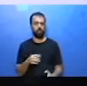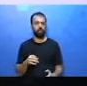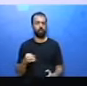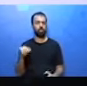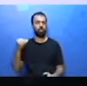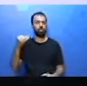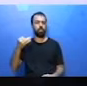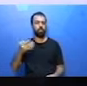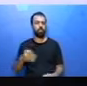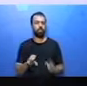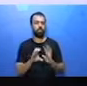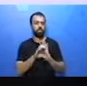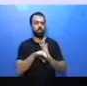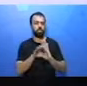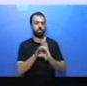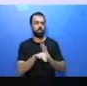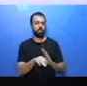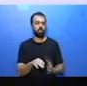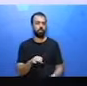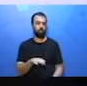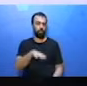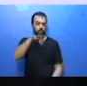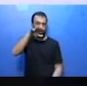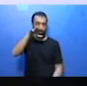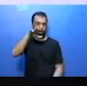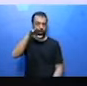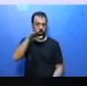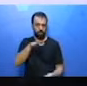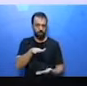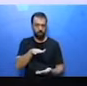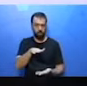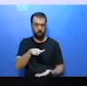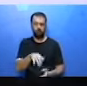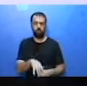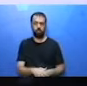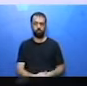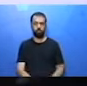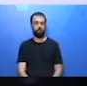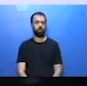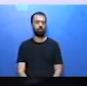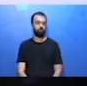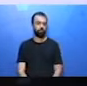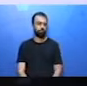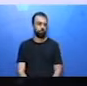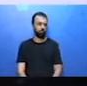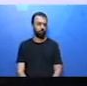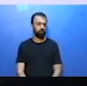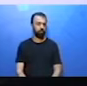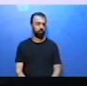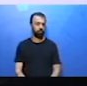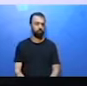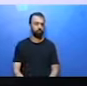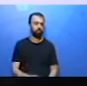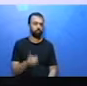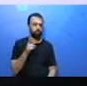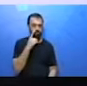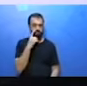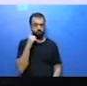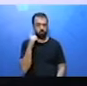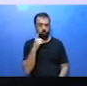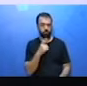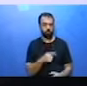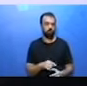passada de maior e de menor tá bom então vamos lá aqui vou